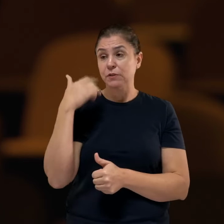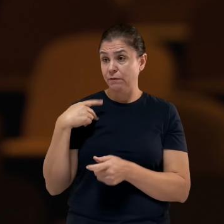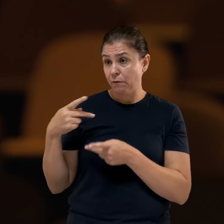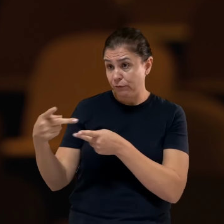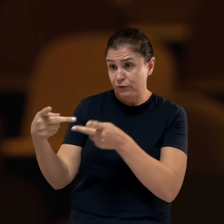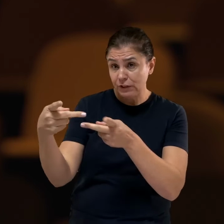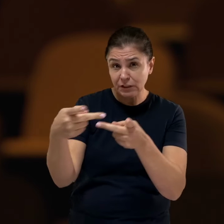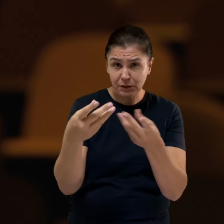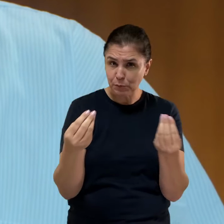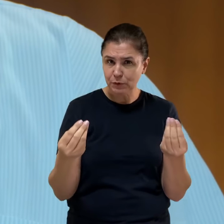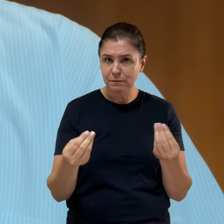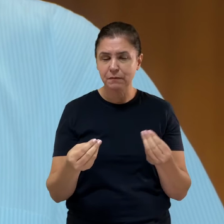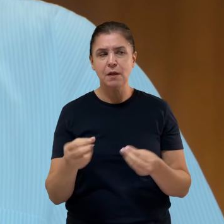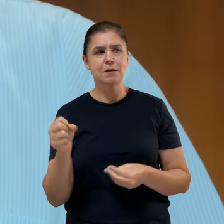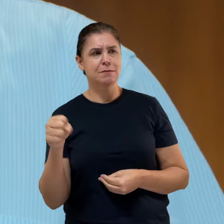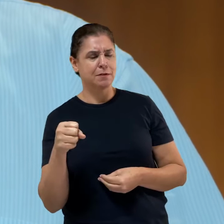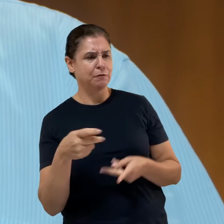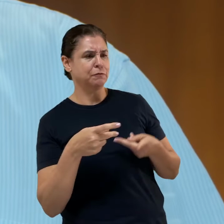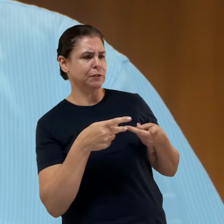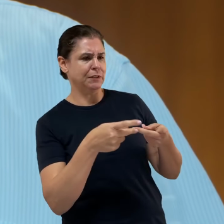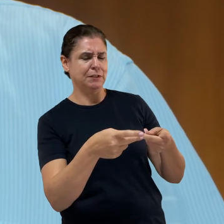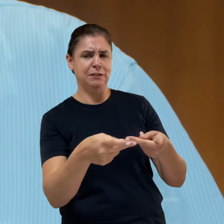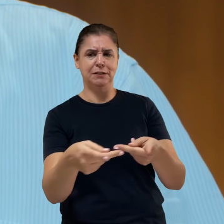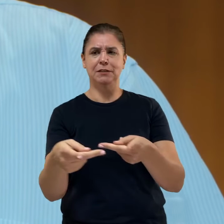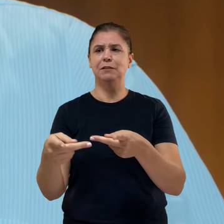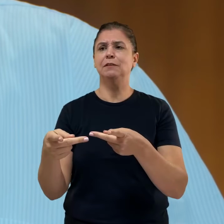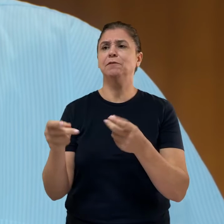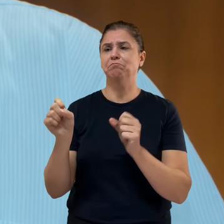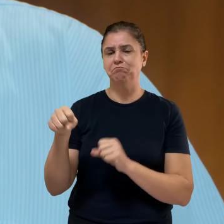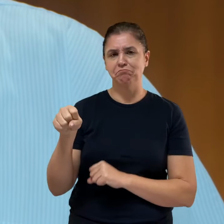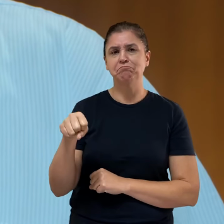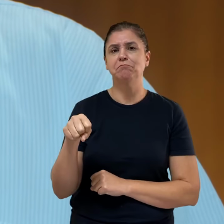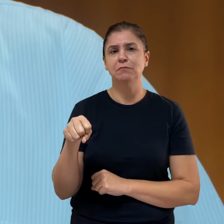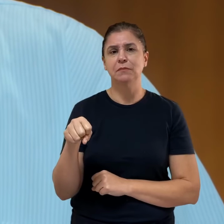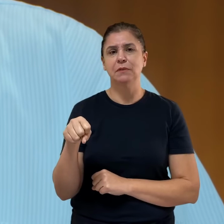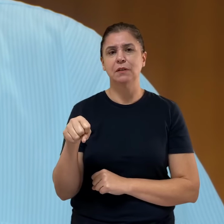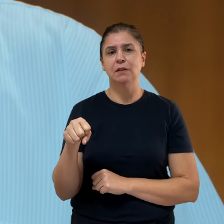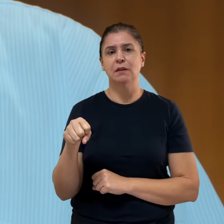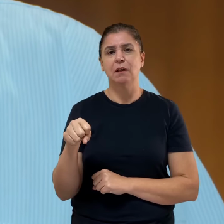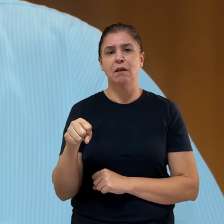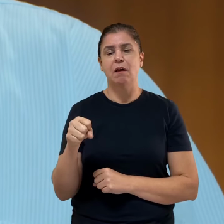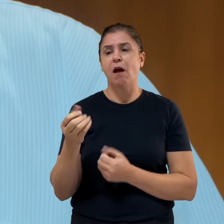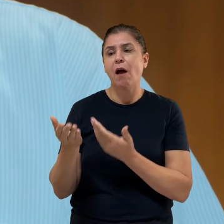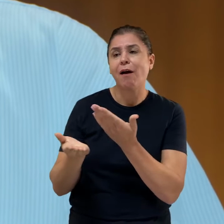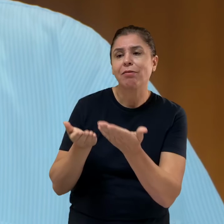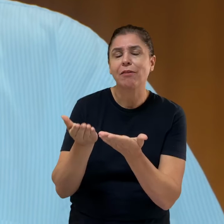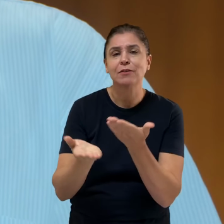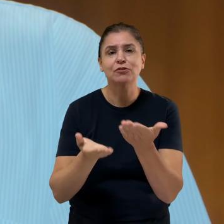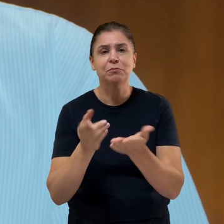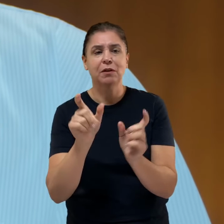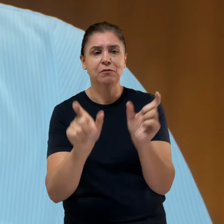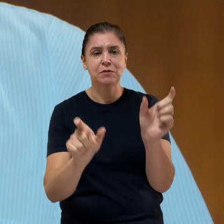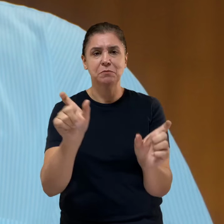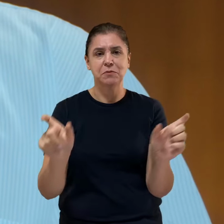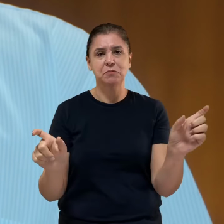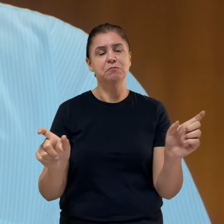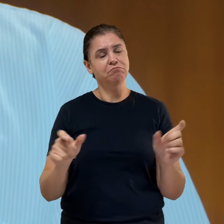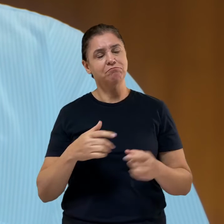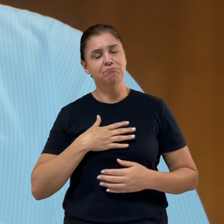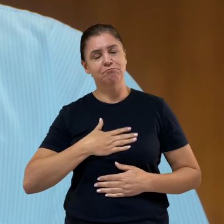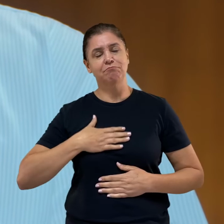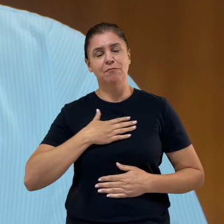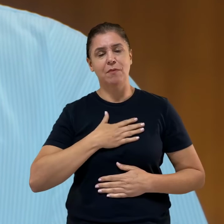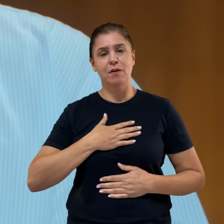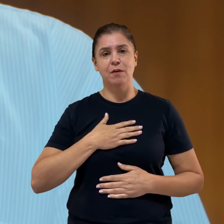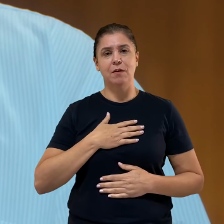muitas visitas? Visitas, atendimentos. Isso